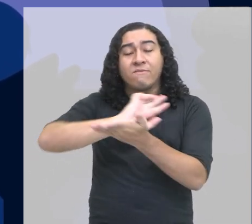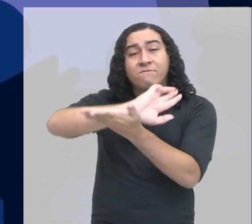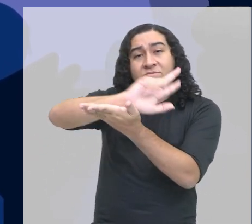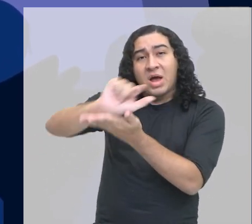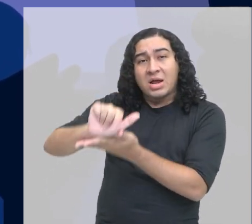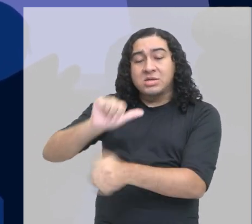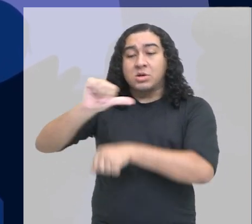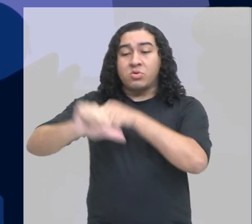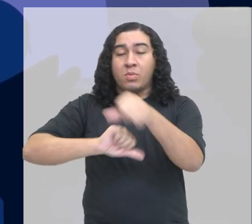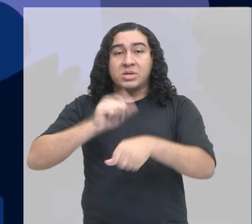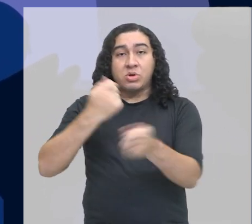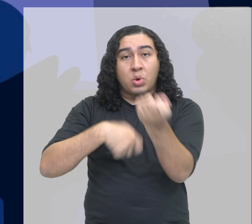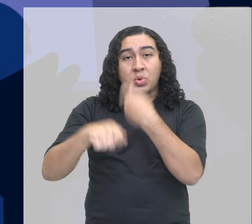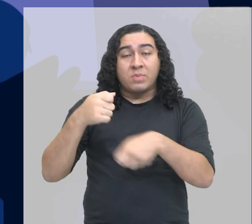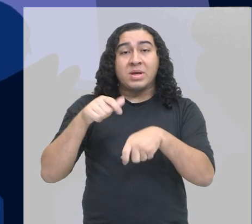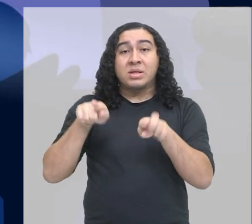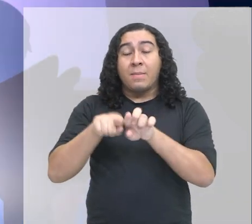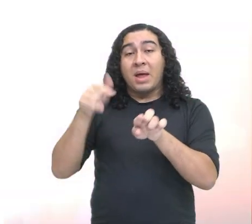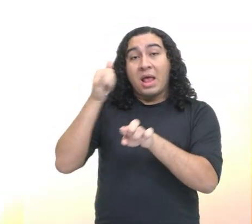e combater a inflação.